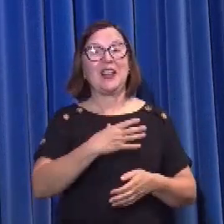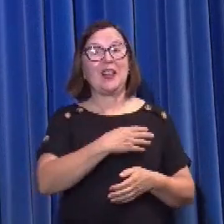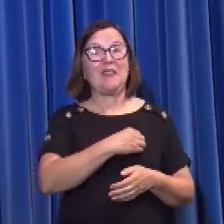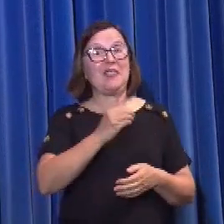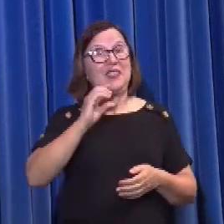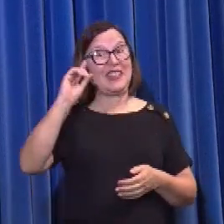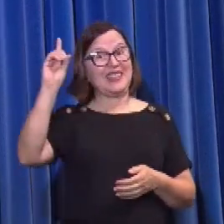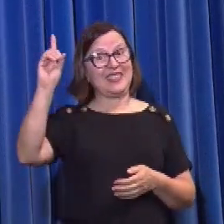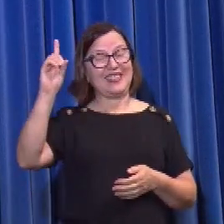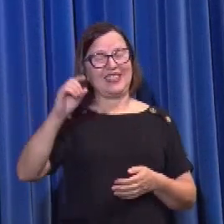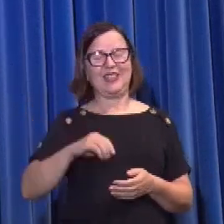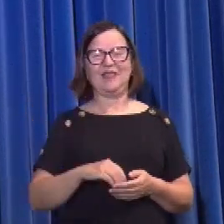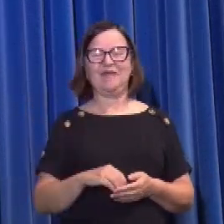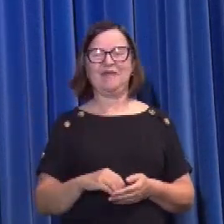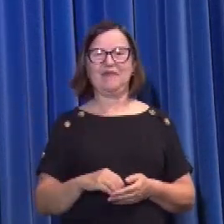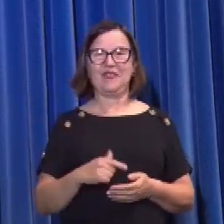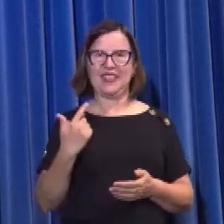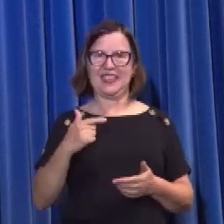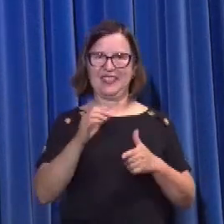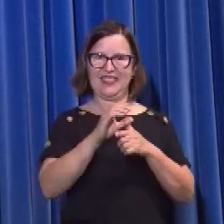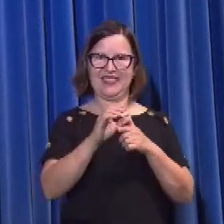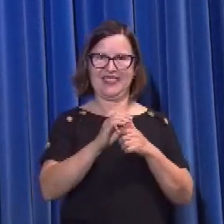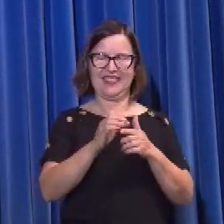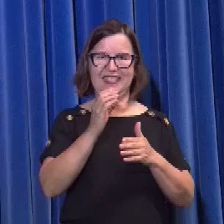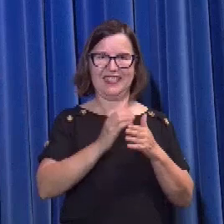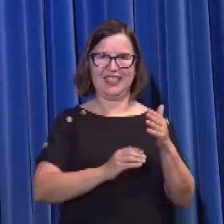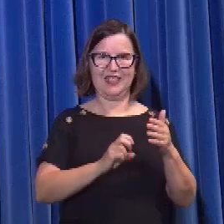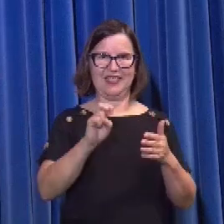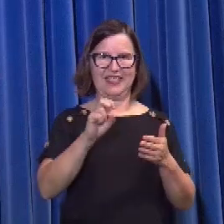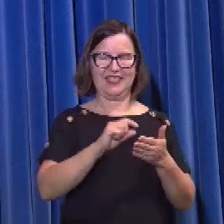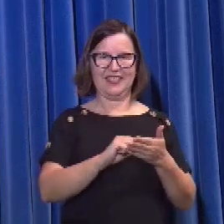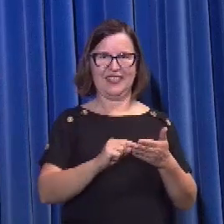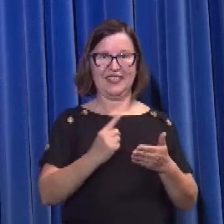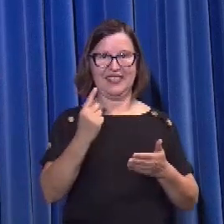Vamos ler 2 Coríntios 5,17.